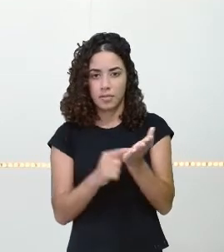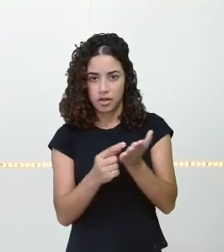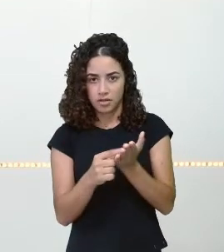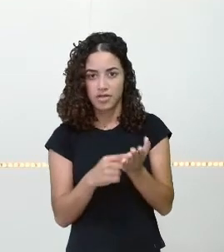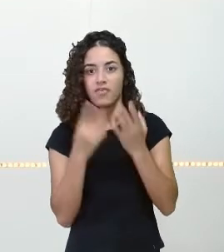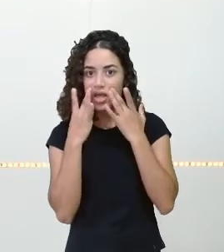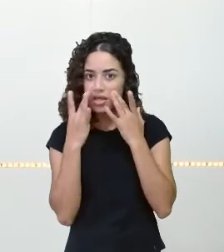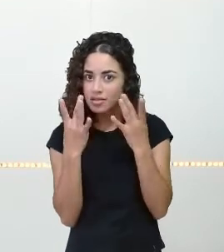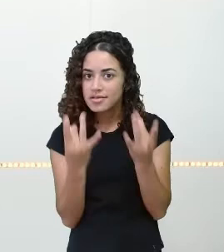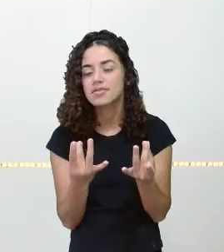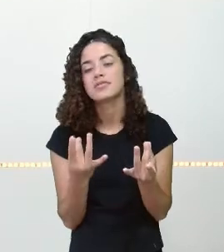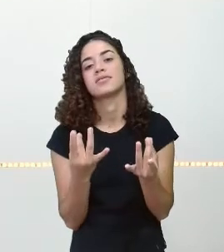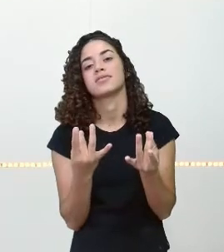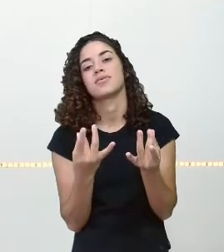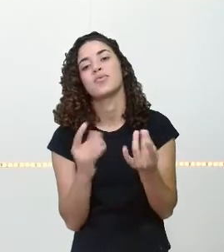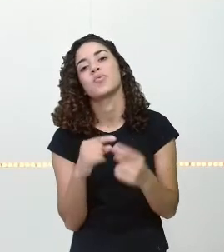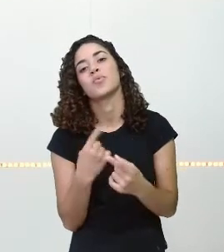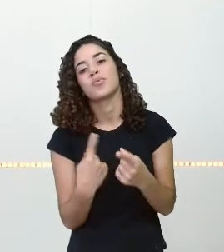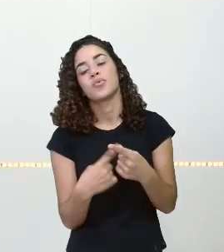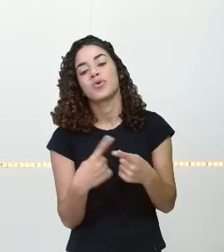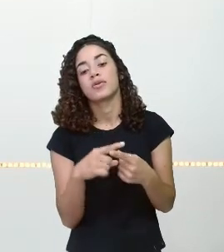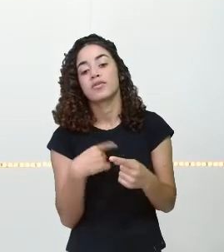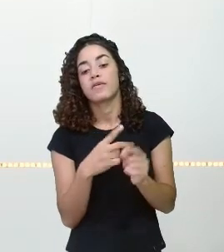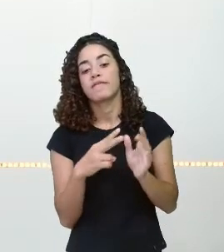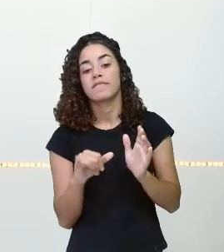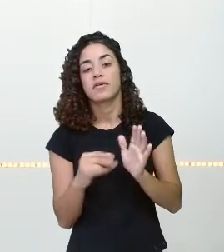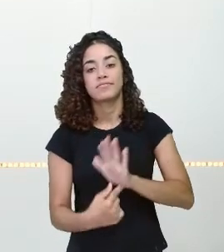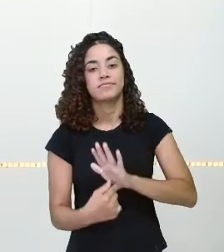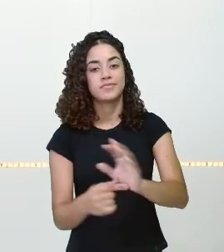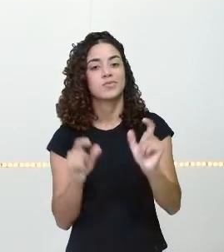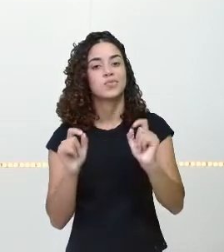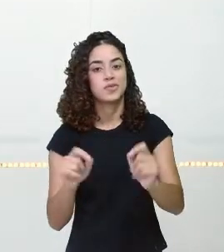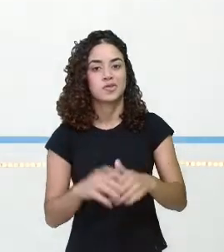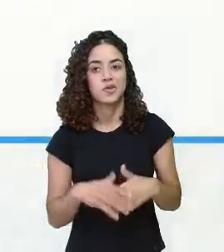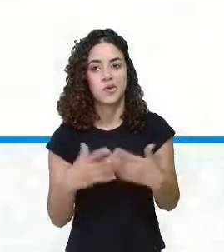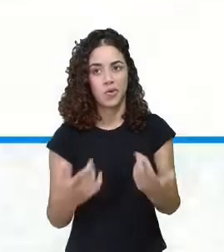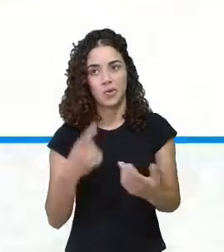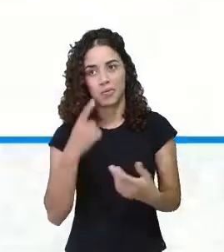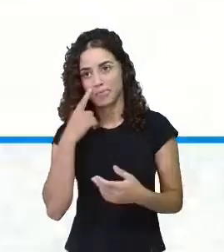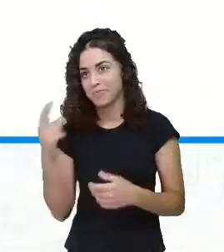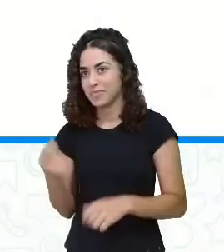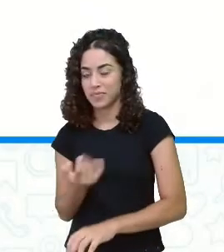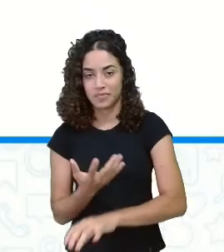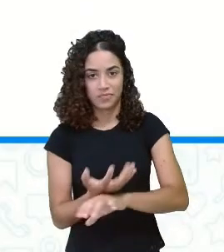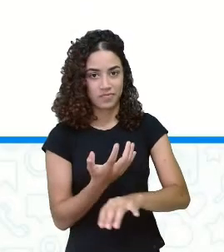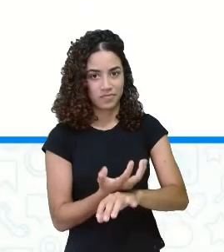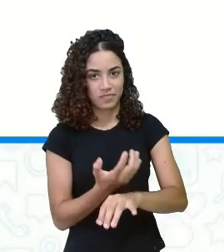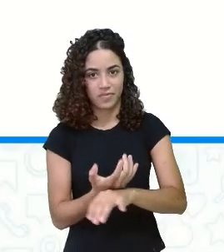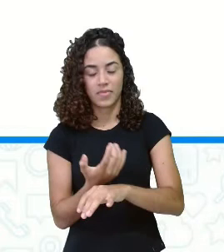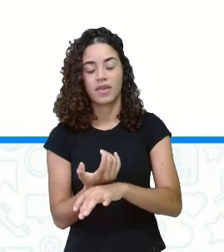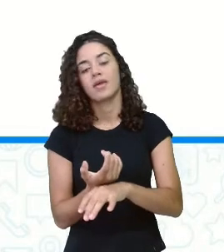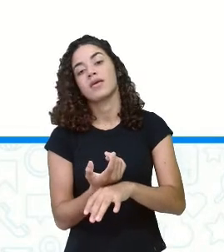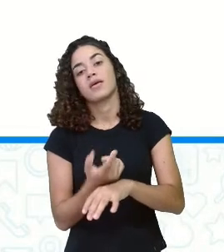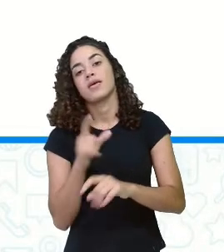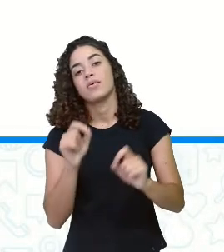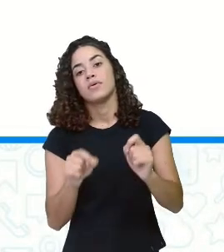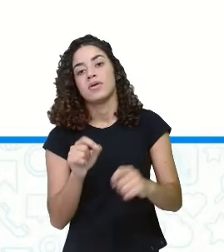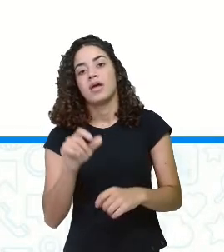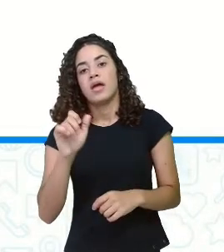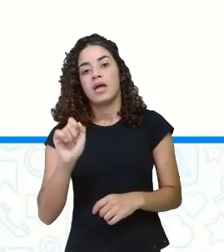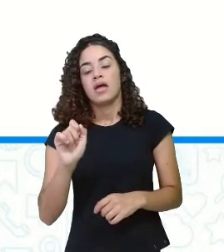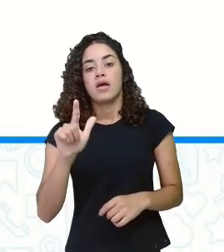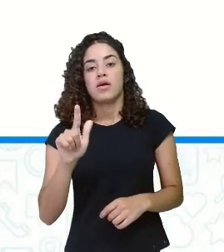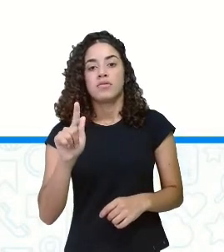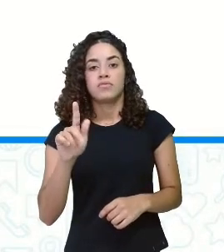né, ao que a gente vai apresentar aqui agora, tá bom? A unidade temática é álgebra, a gente vai falar um pouquinho